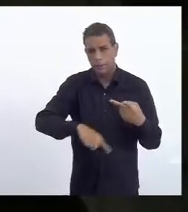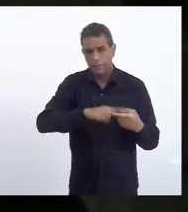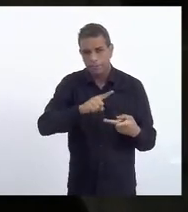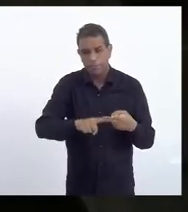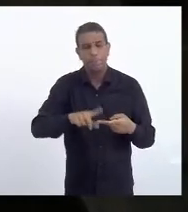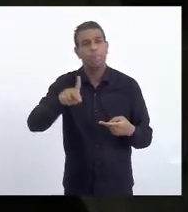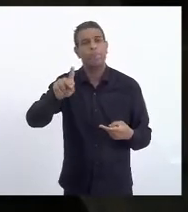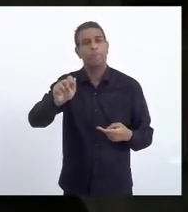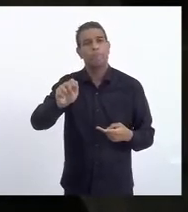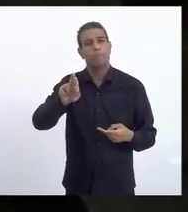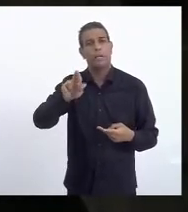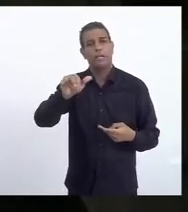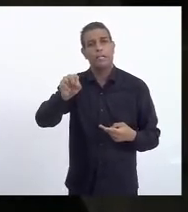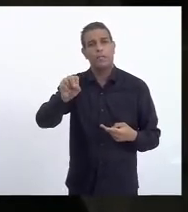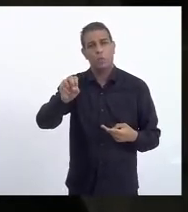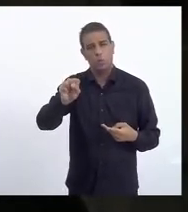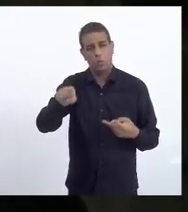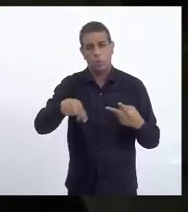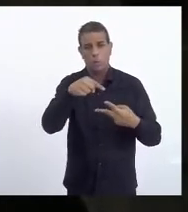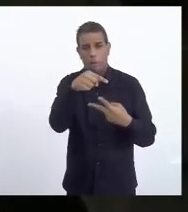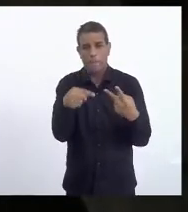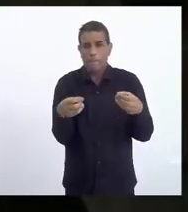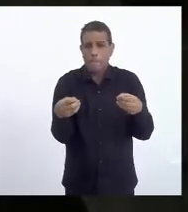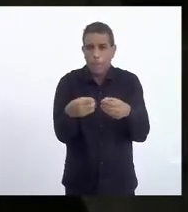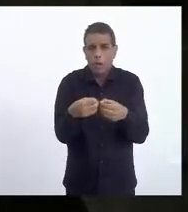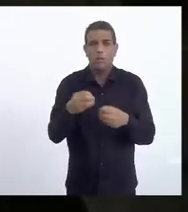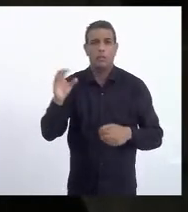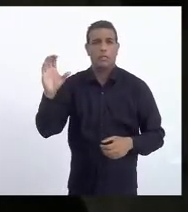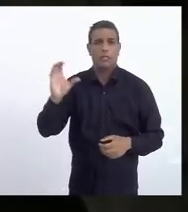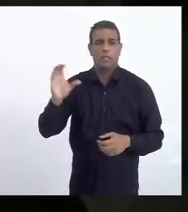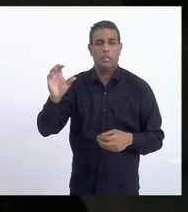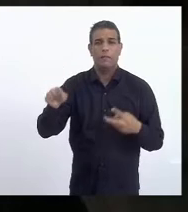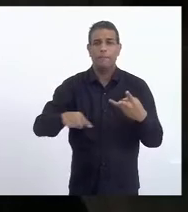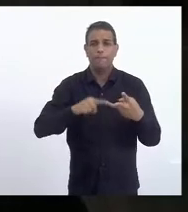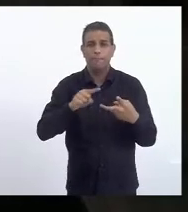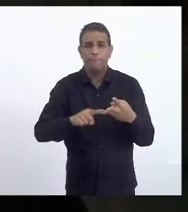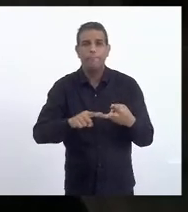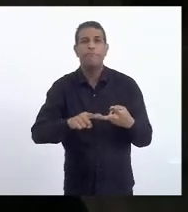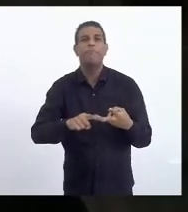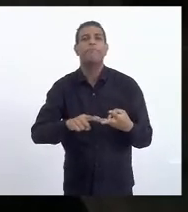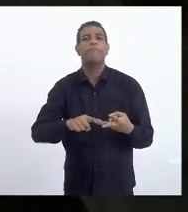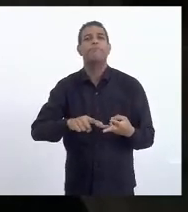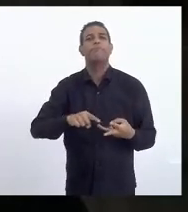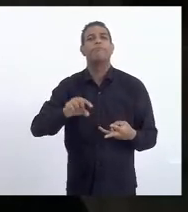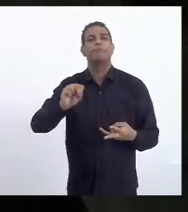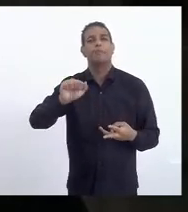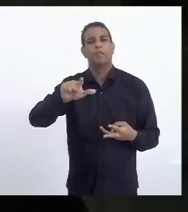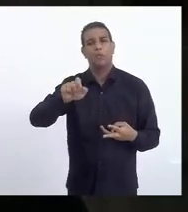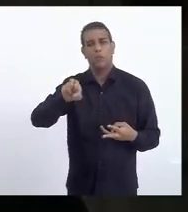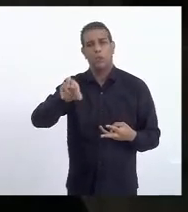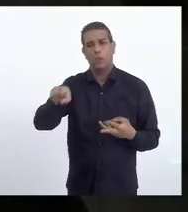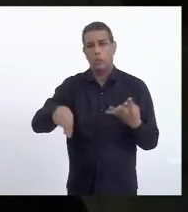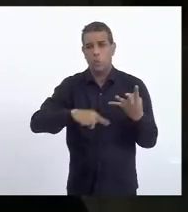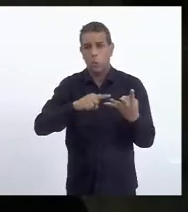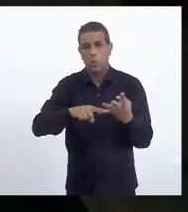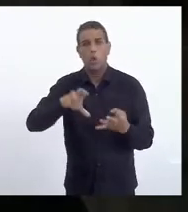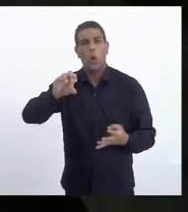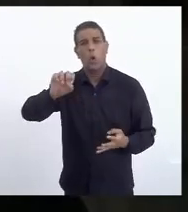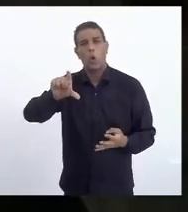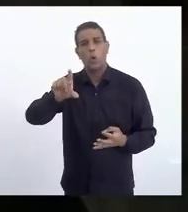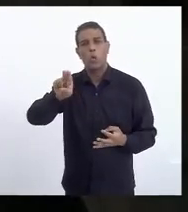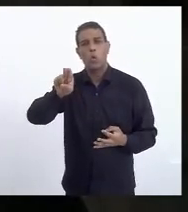Paraíso três bairros muito próximos inclusive de Niterói Boa Vista Jardim Catarina Salgueiro Colubande